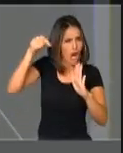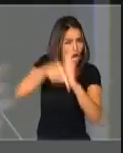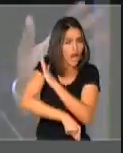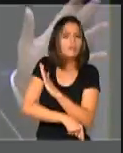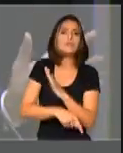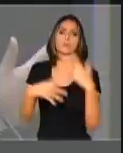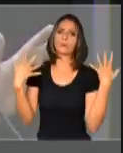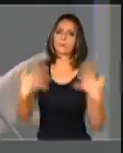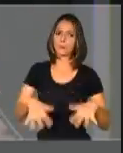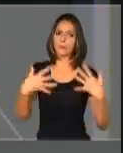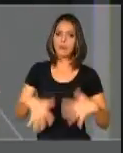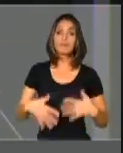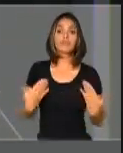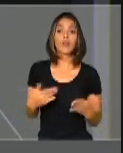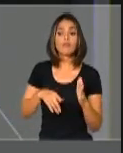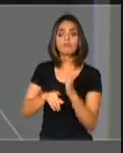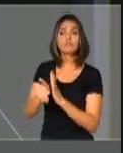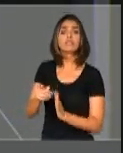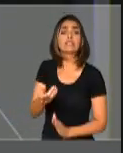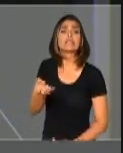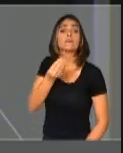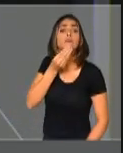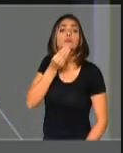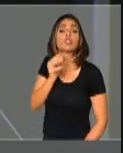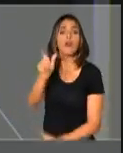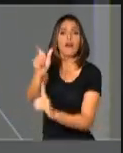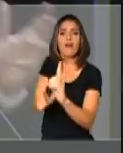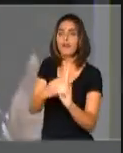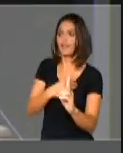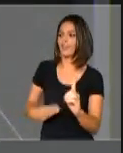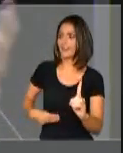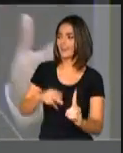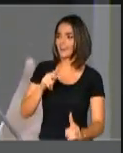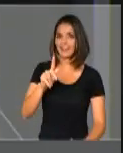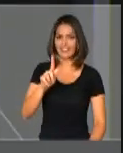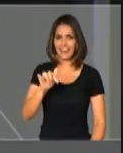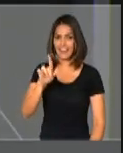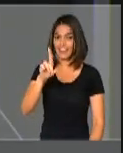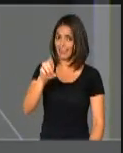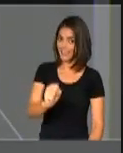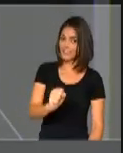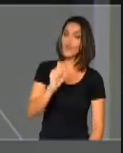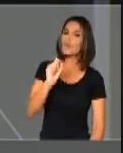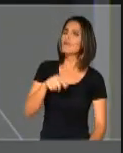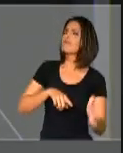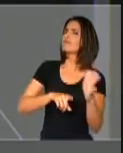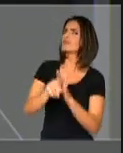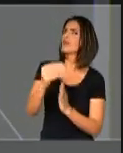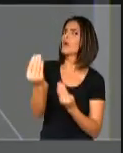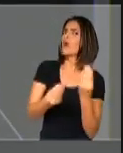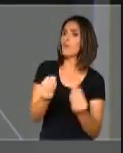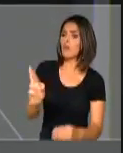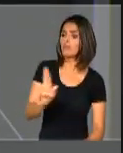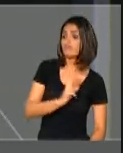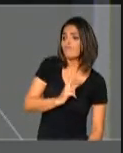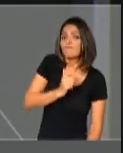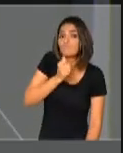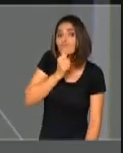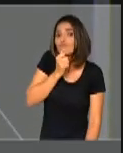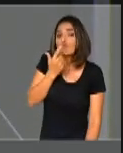muita pobreza. Eu queria ter perguntado ao ministro Paulo Guedes, seria uma pergunta muito fácil de ser respondida, o